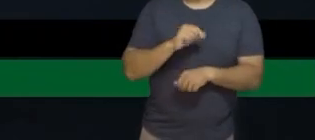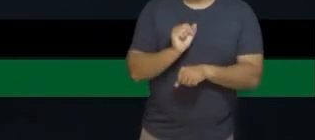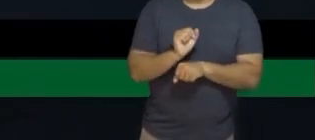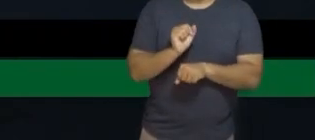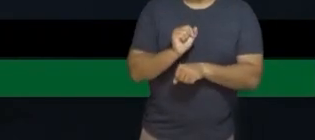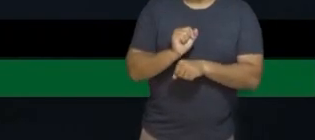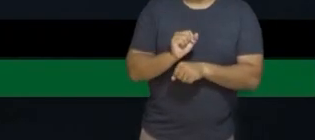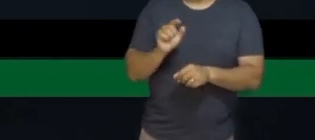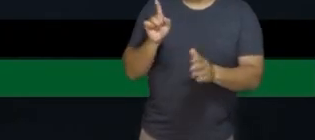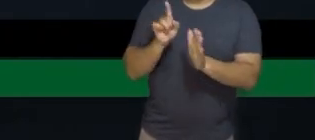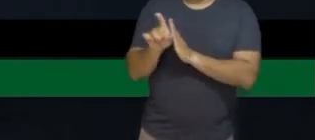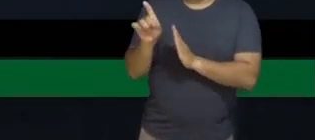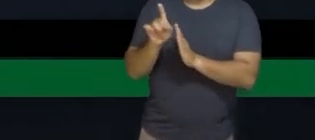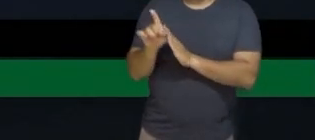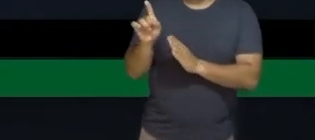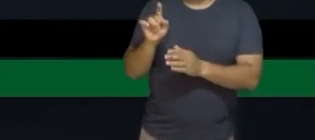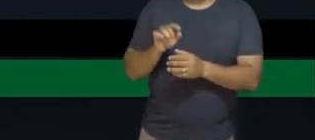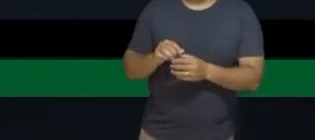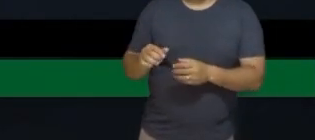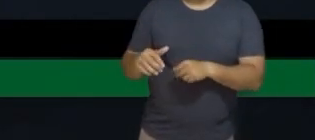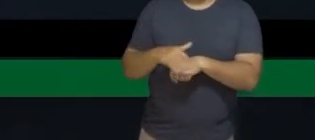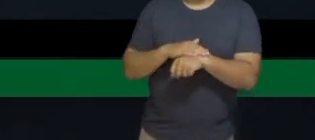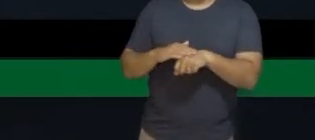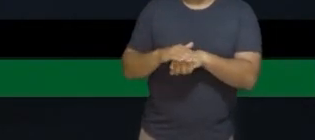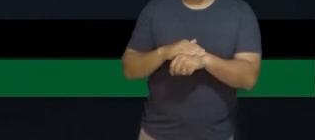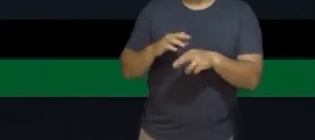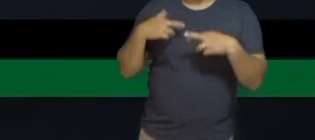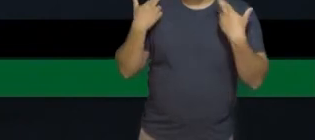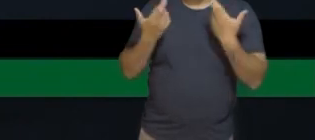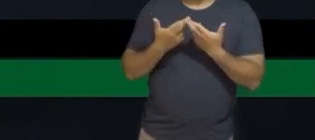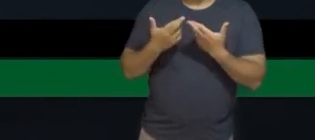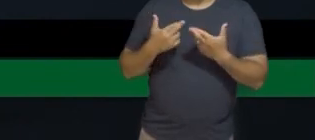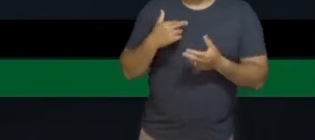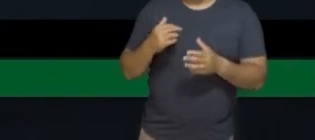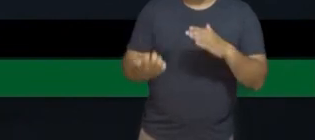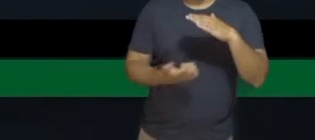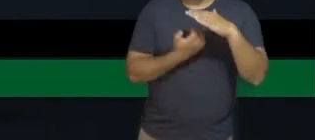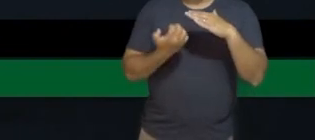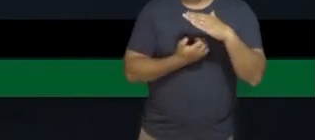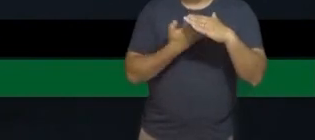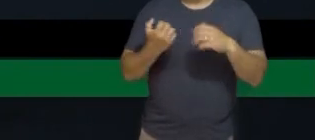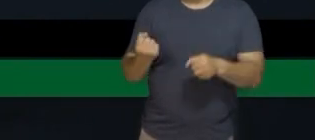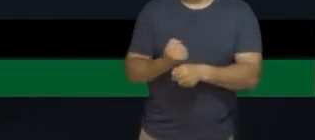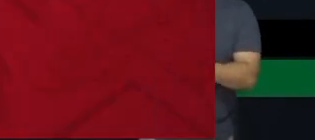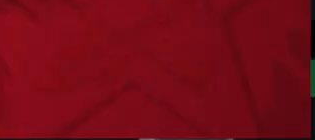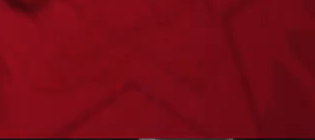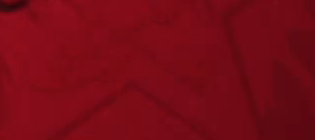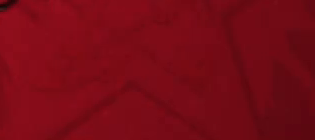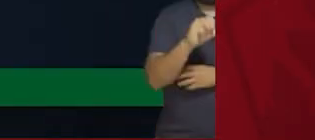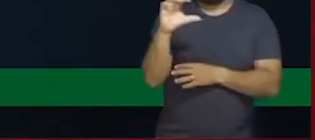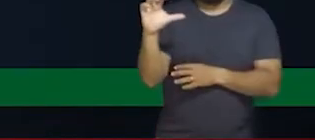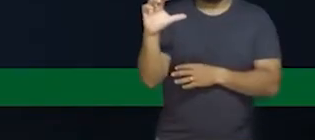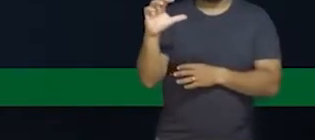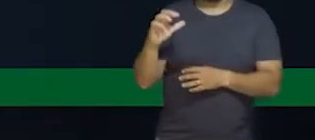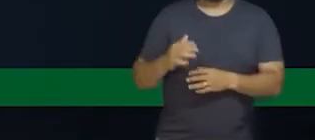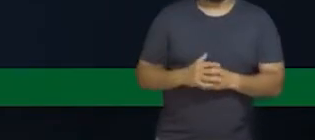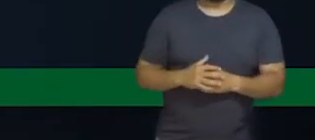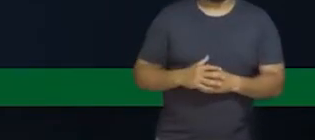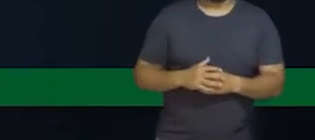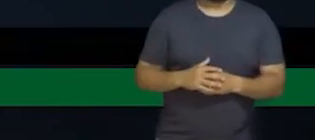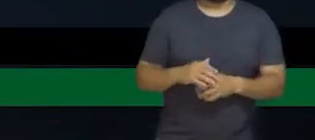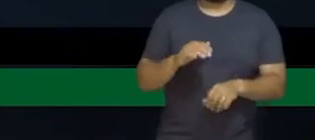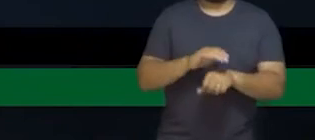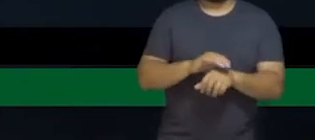harmonia entre os poderes no Estado e a importância da autonomia do Poder Legislativo Estadual. A autonomia da